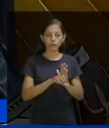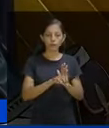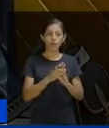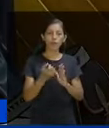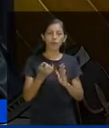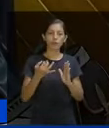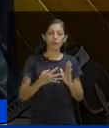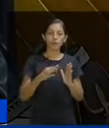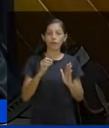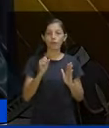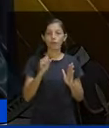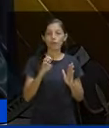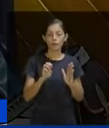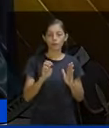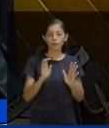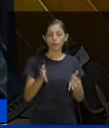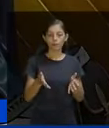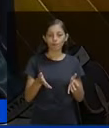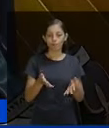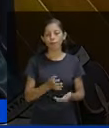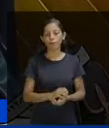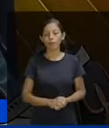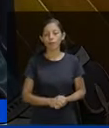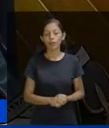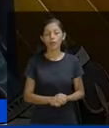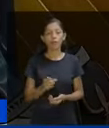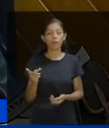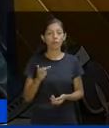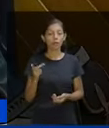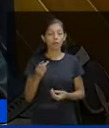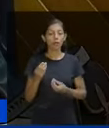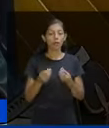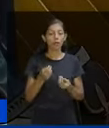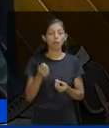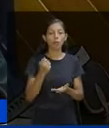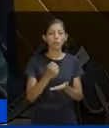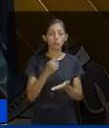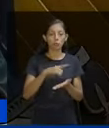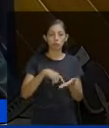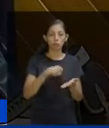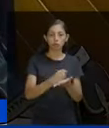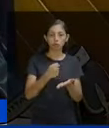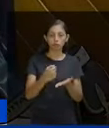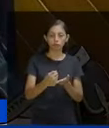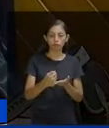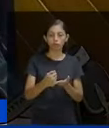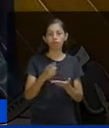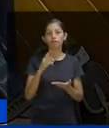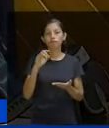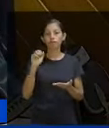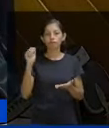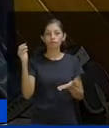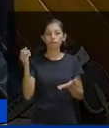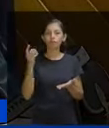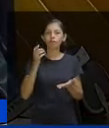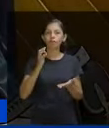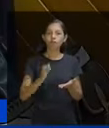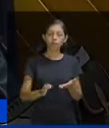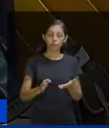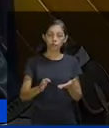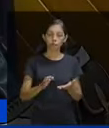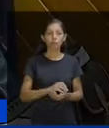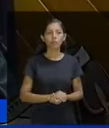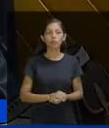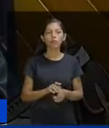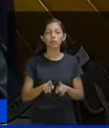do TSE. O ato de renúncia foi expresso em documento datado, com firma reconhecida em cartório, juntado aos autos